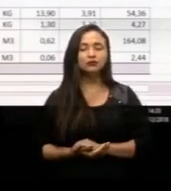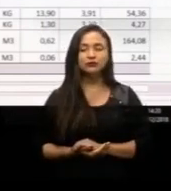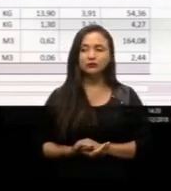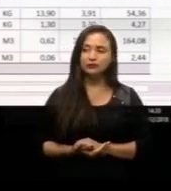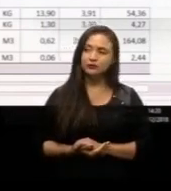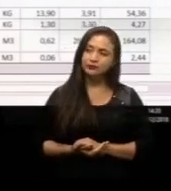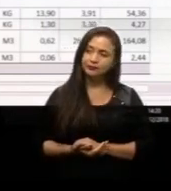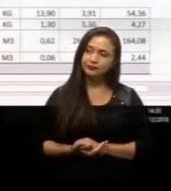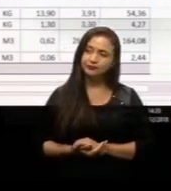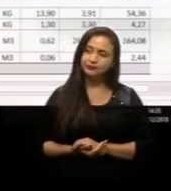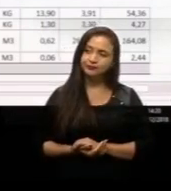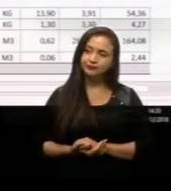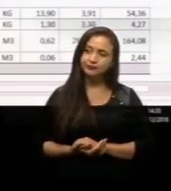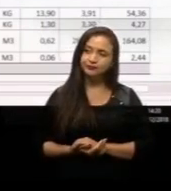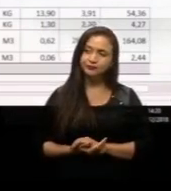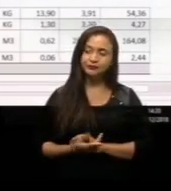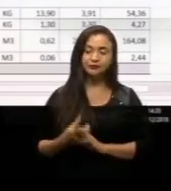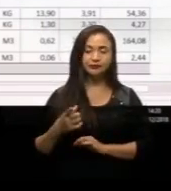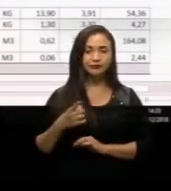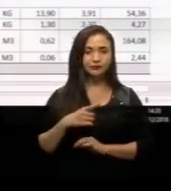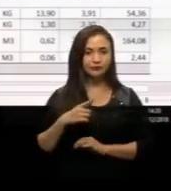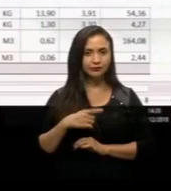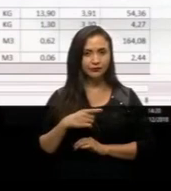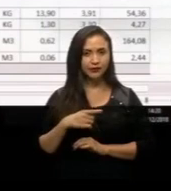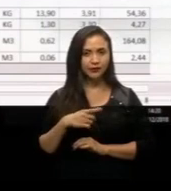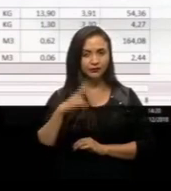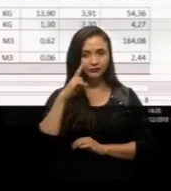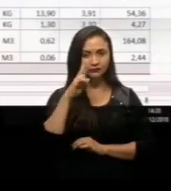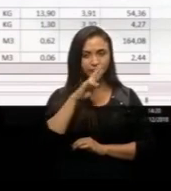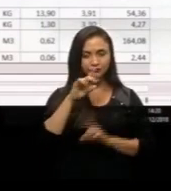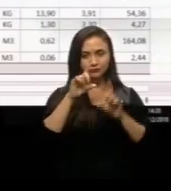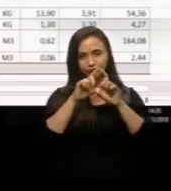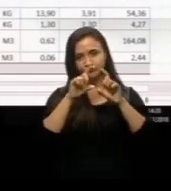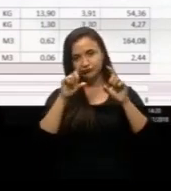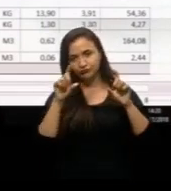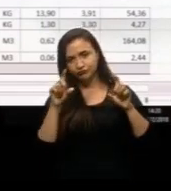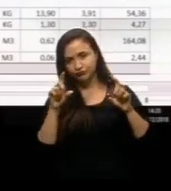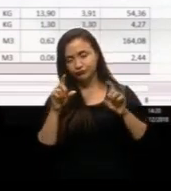de... que é a multiplicação. Tá.